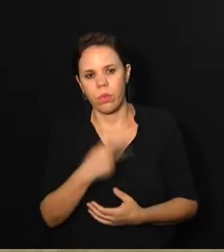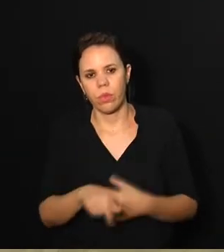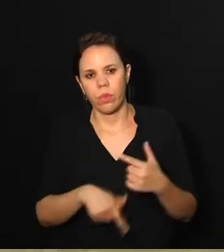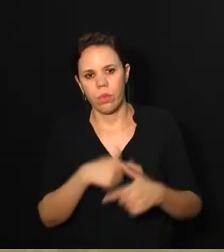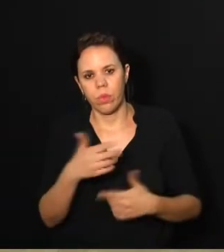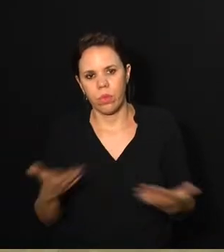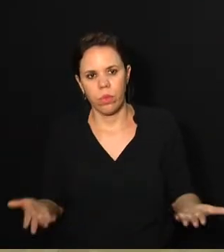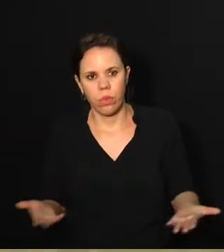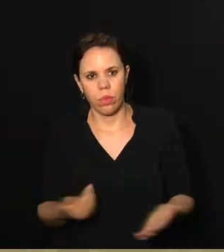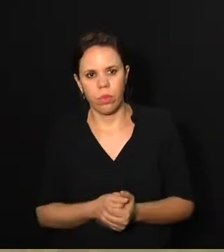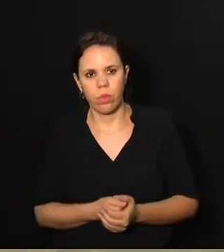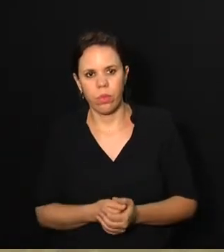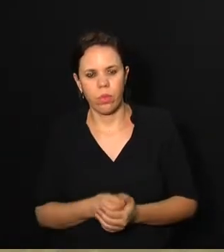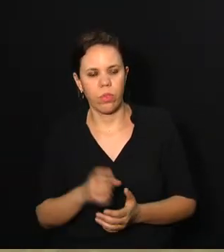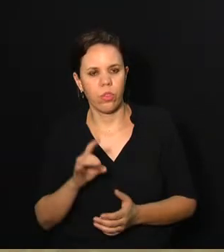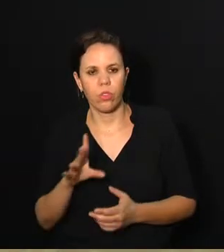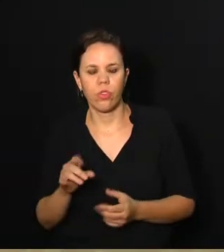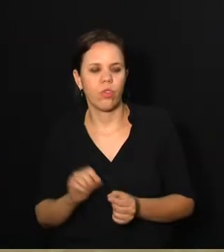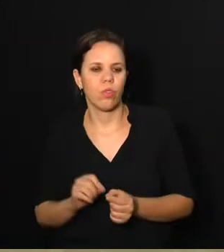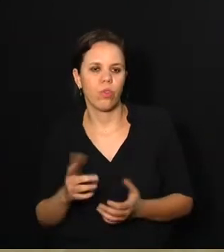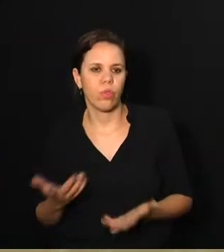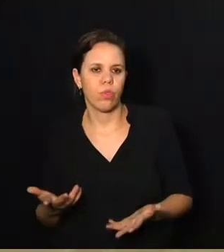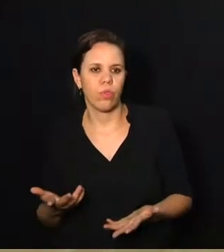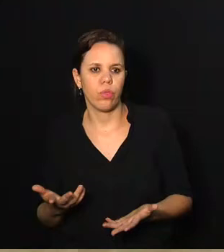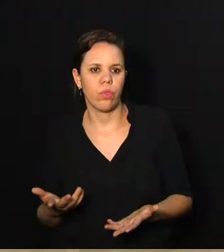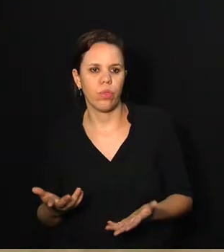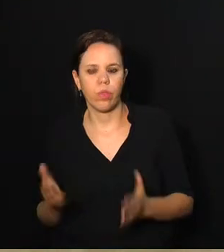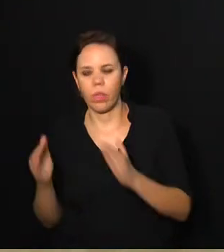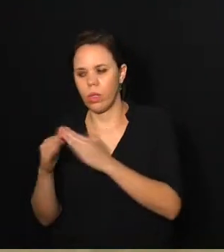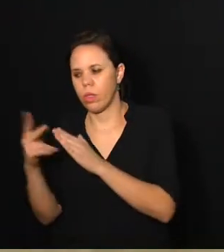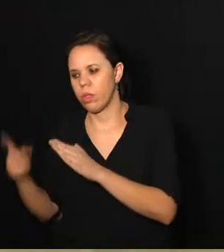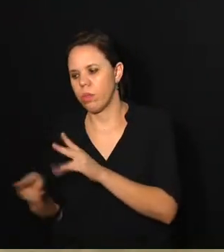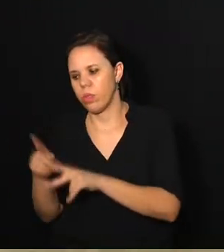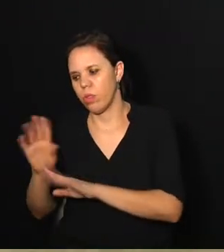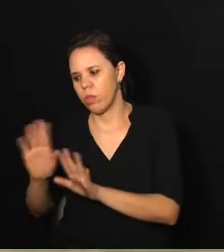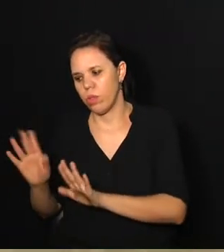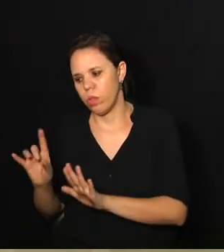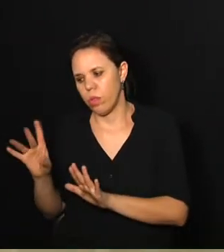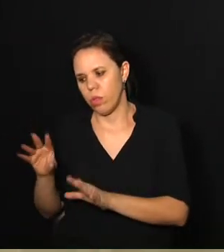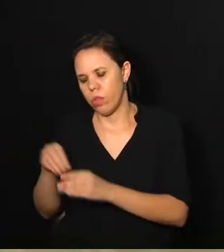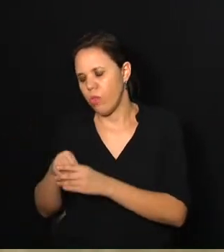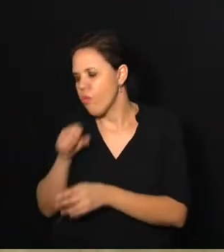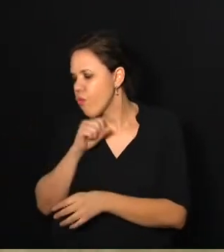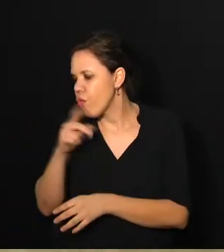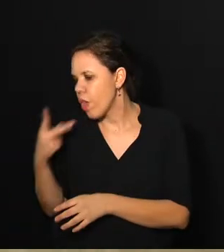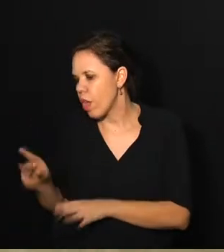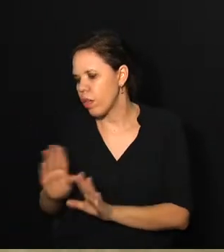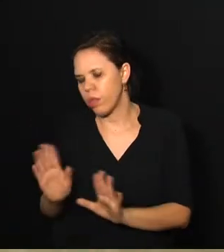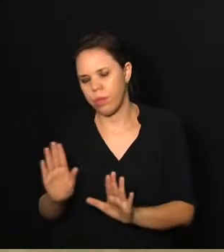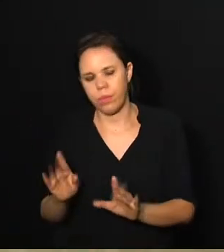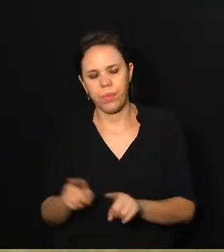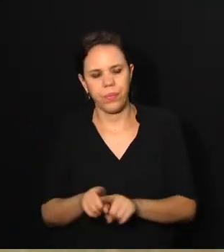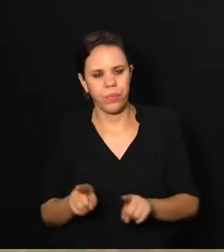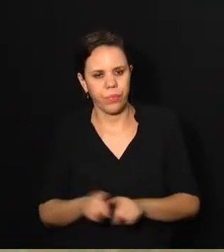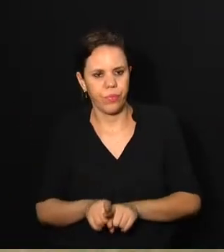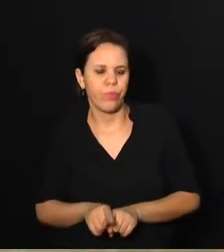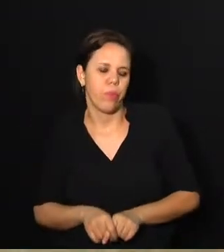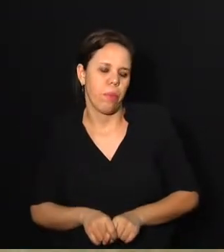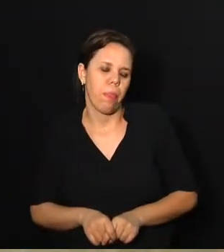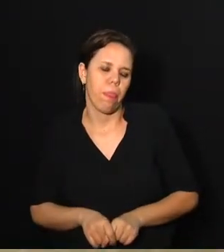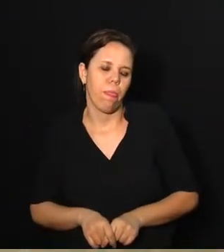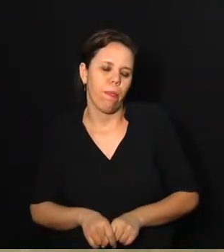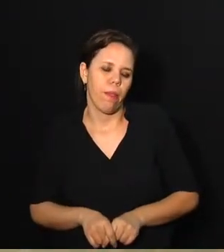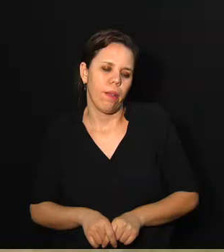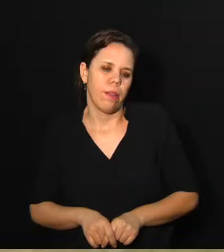questão do cuidador, não na atividade privada, na casa da pessoa, cuidando daquele velhinho na casa dela, mas nós temos que falar